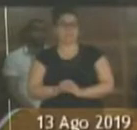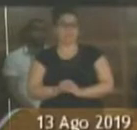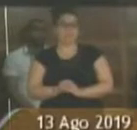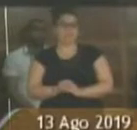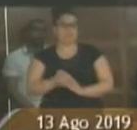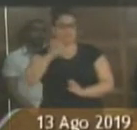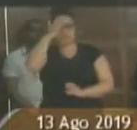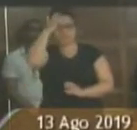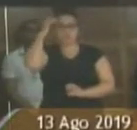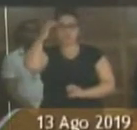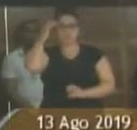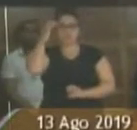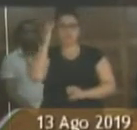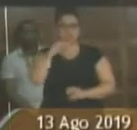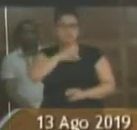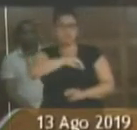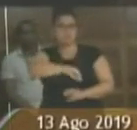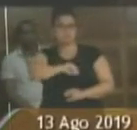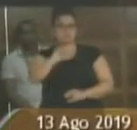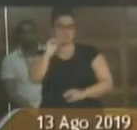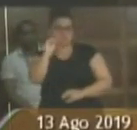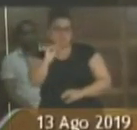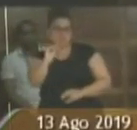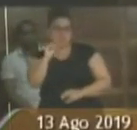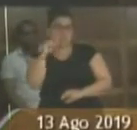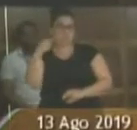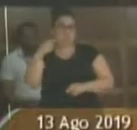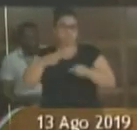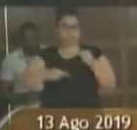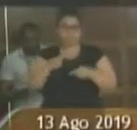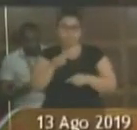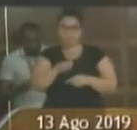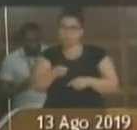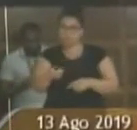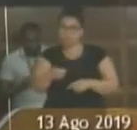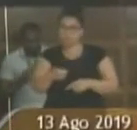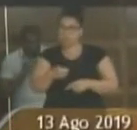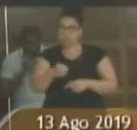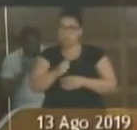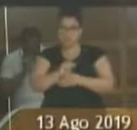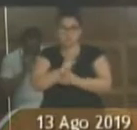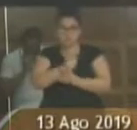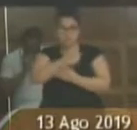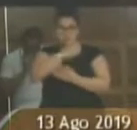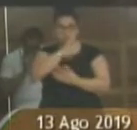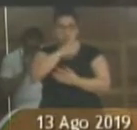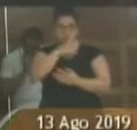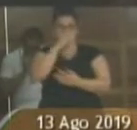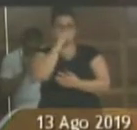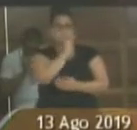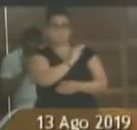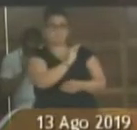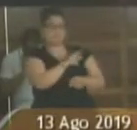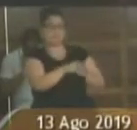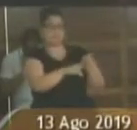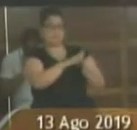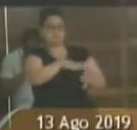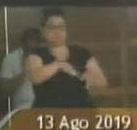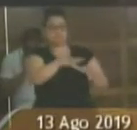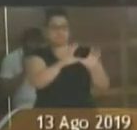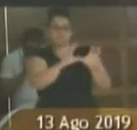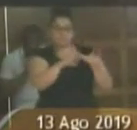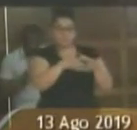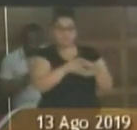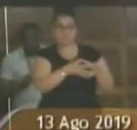Nego ganha aí uma mixaria de políticos para defender e esquece a população, esquece o